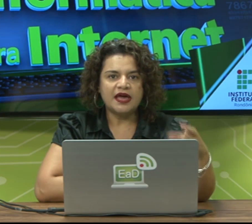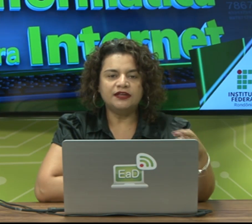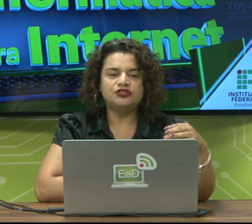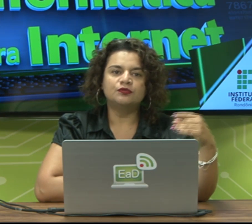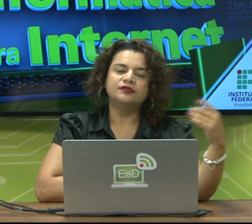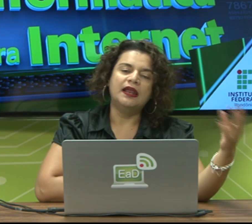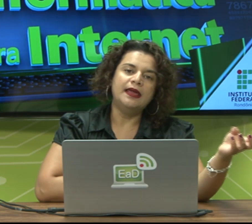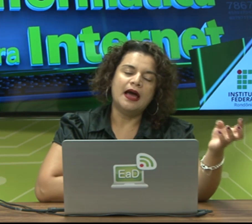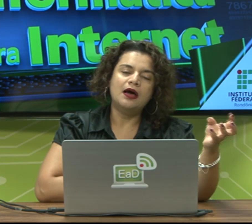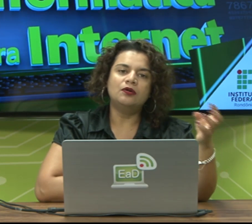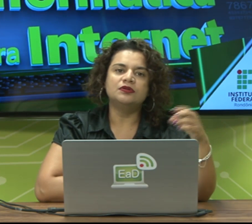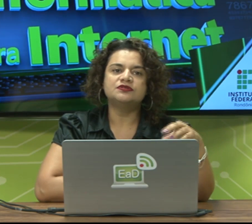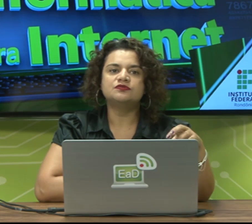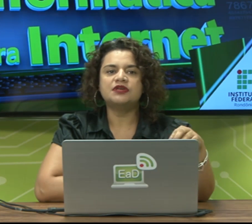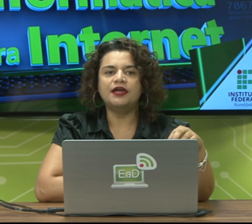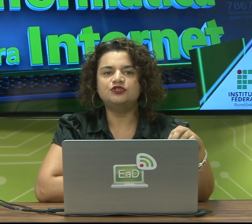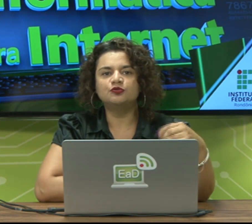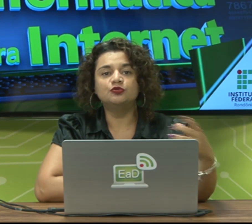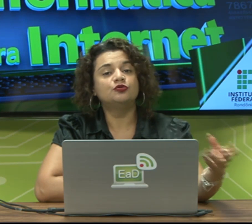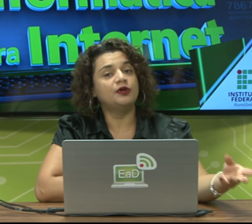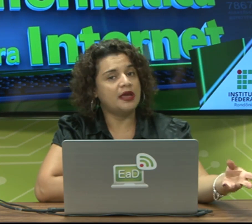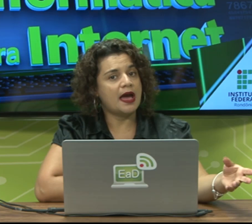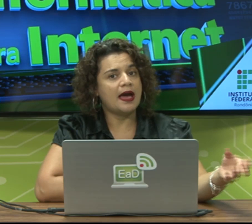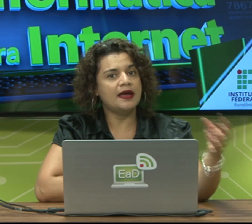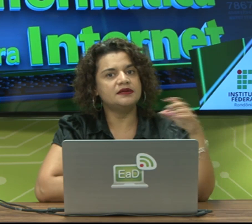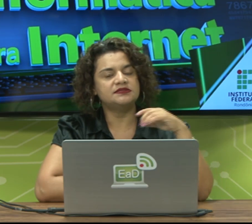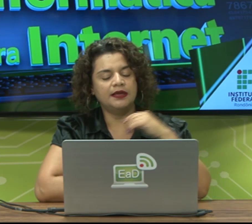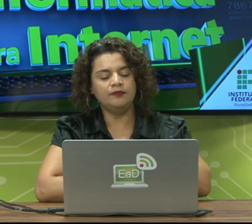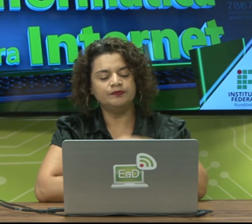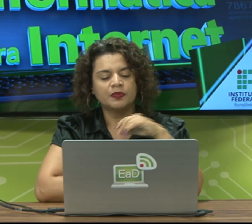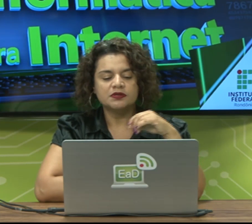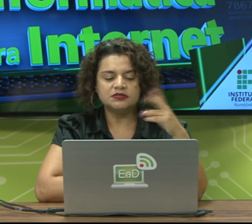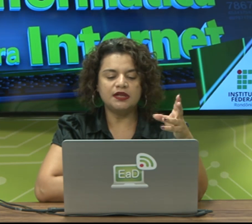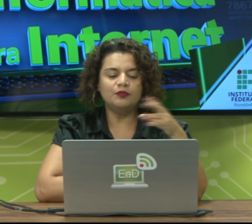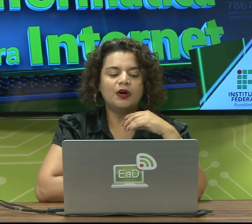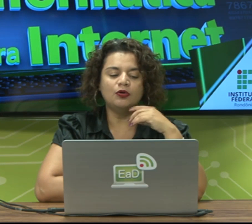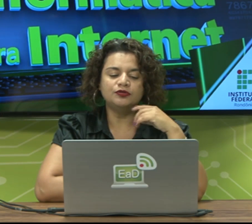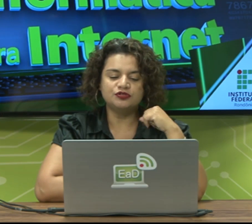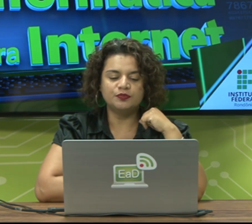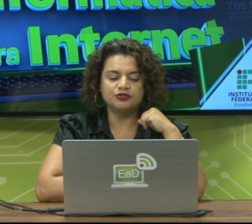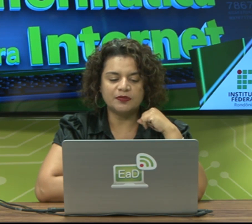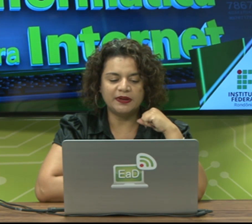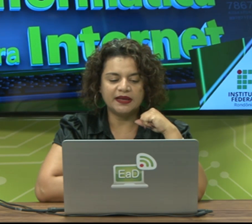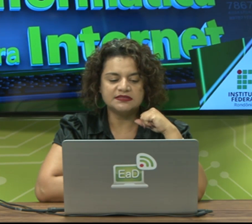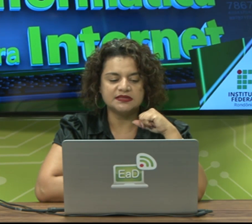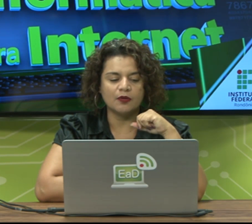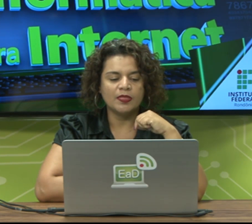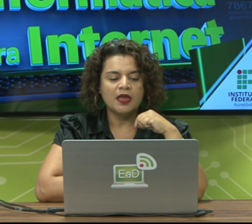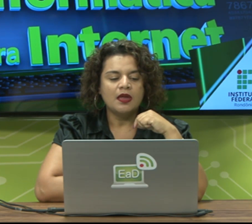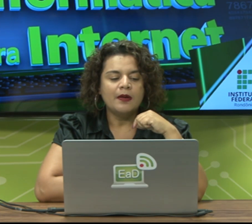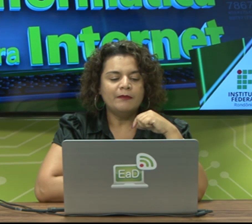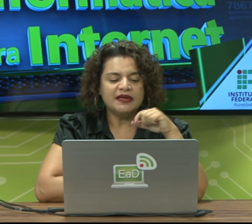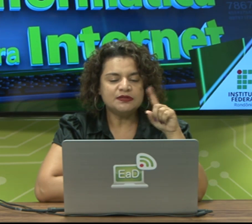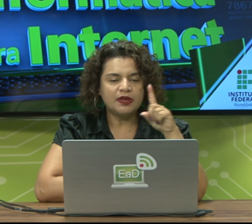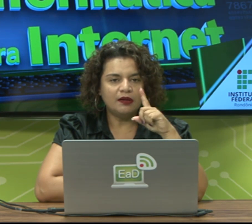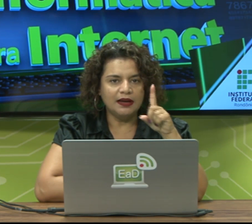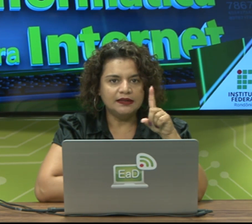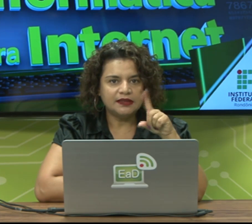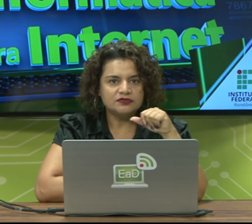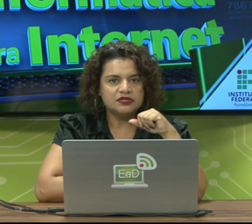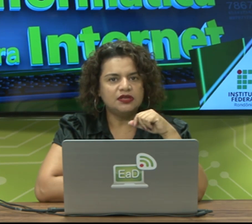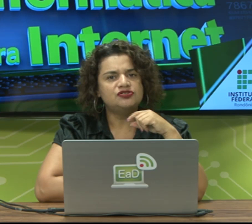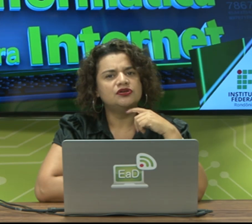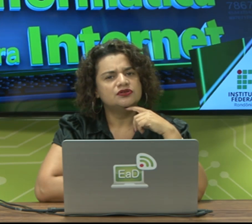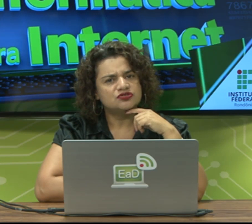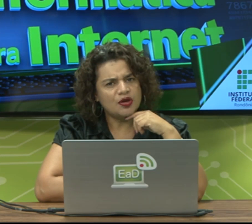um site com teleaulas, um site com tutoriais, né? Seria outro tipo de aplicação. Mas eu quero